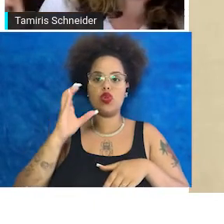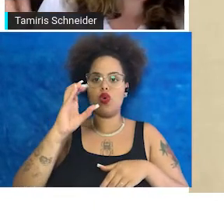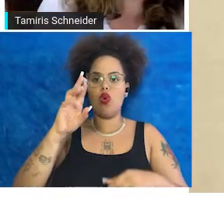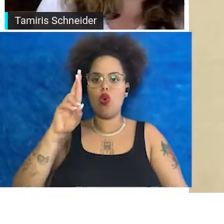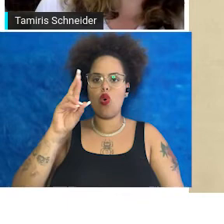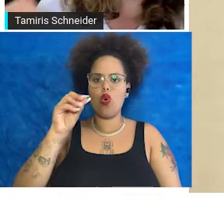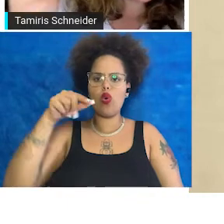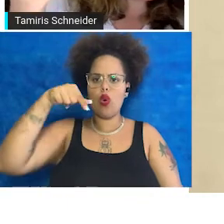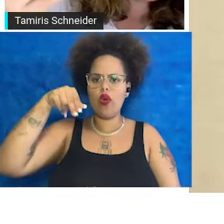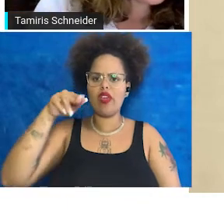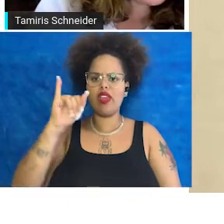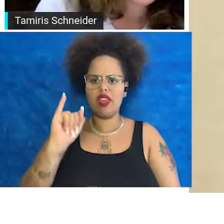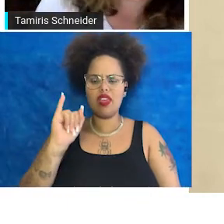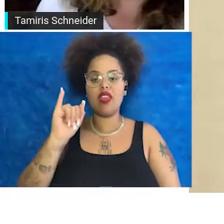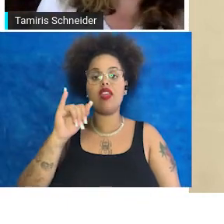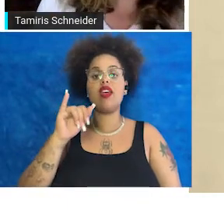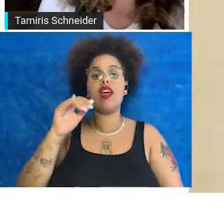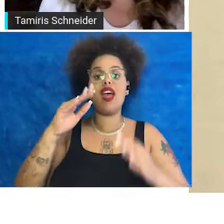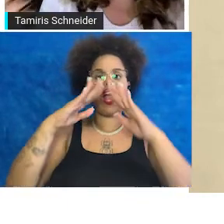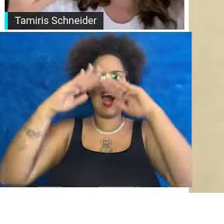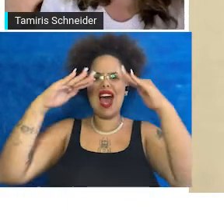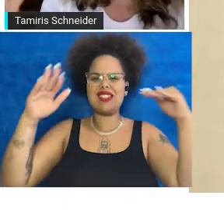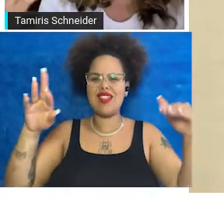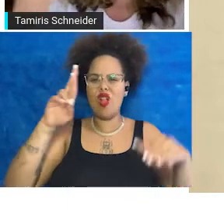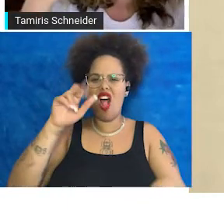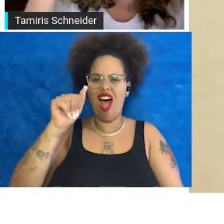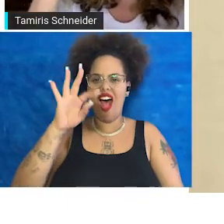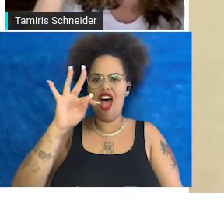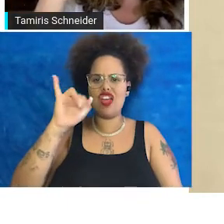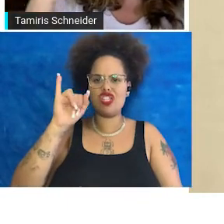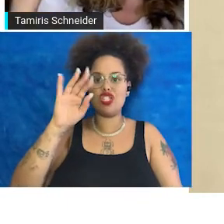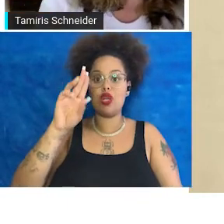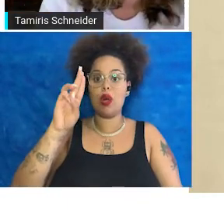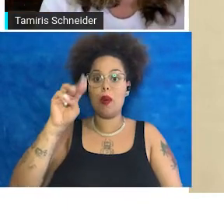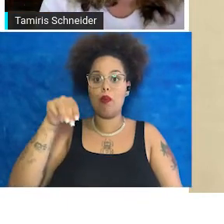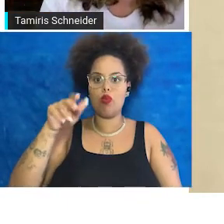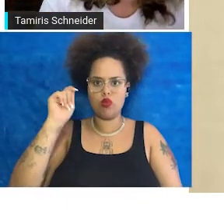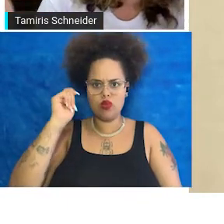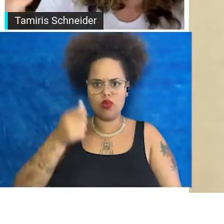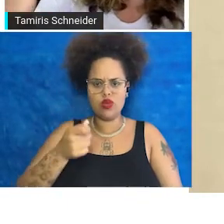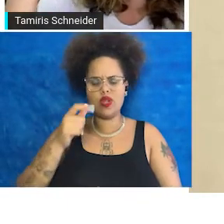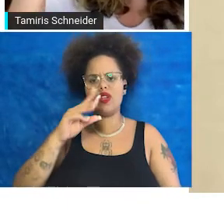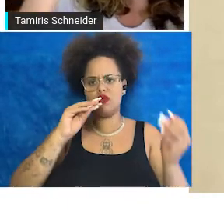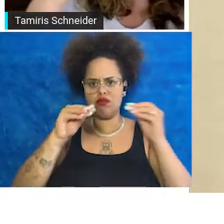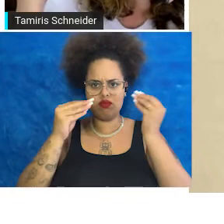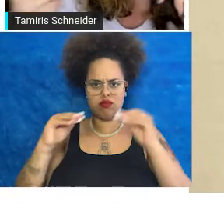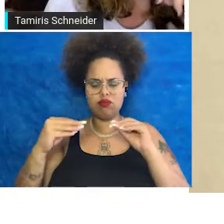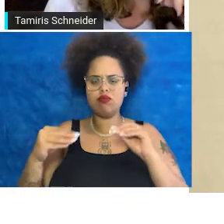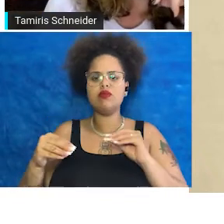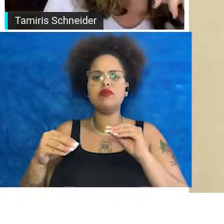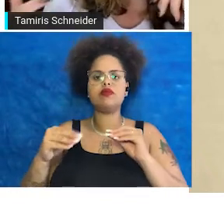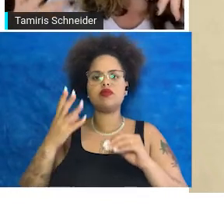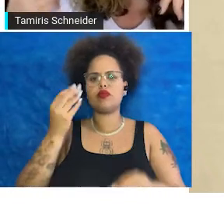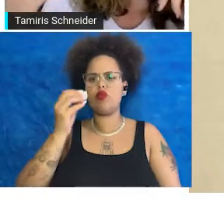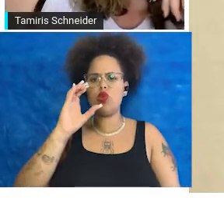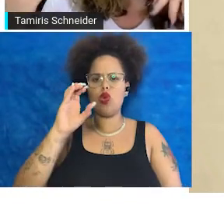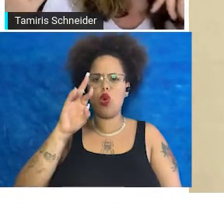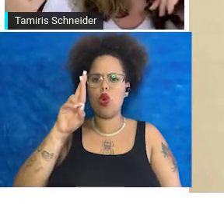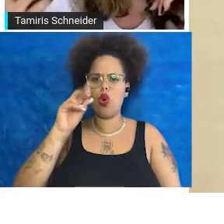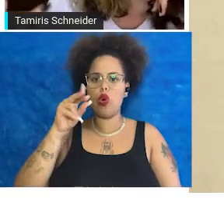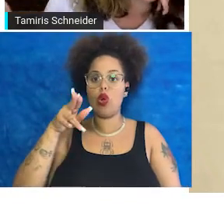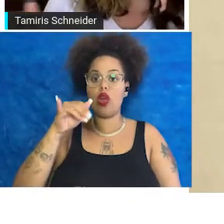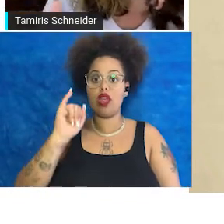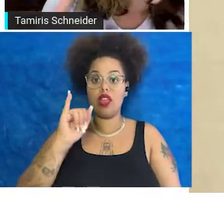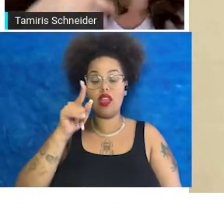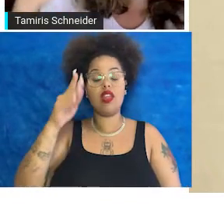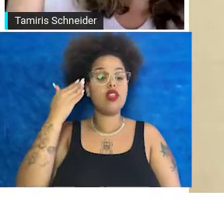de cenários do Castelo Rá-Tim-Bum, por exemplo, que é maravilhoso, uma produção nacional maravilhosa. Então, muitos croquis para você entender como é